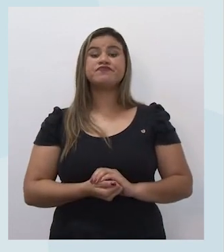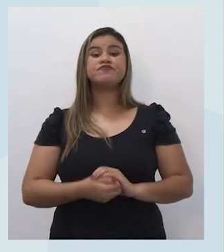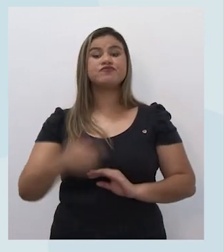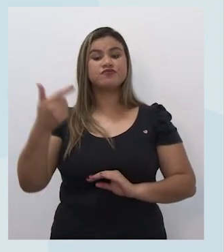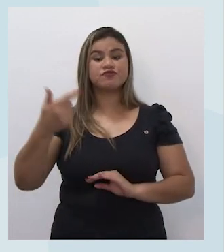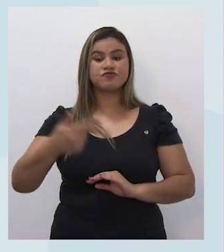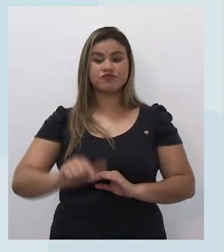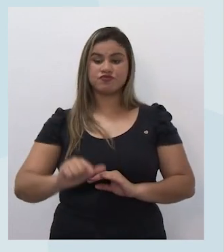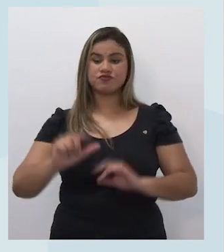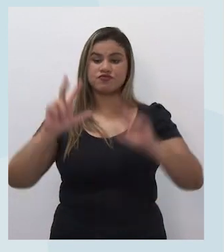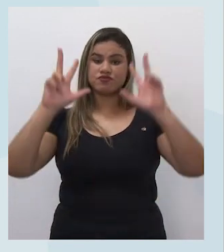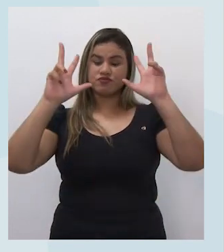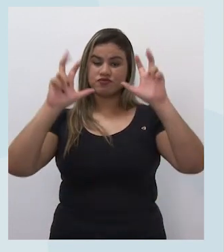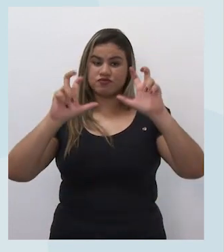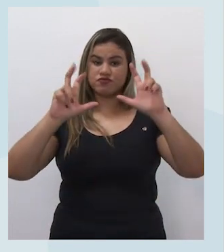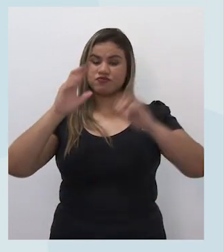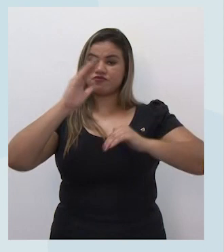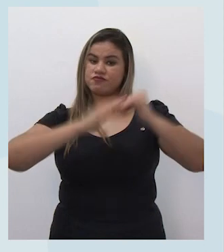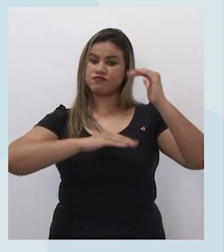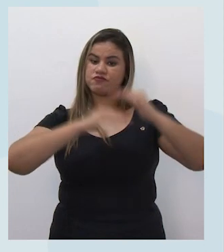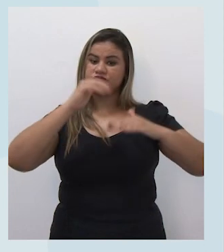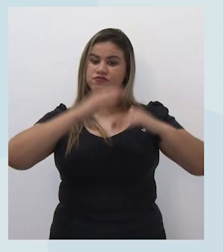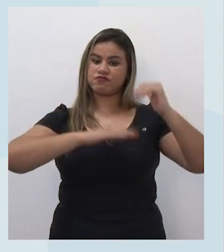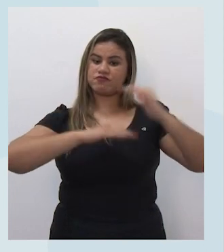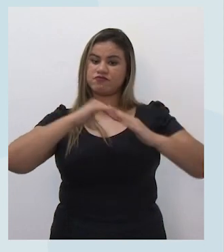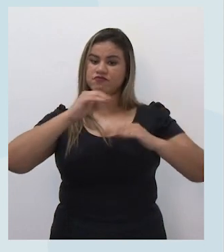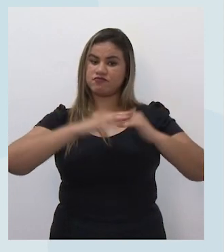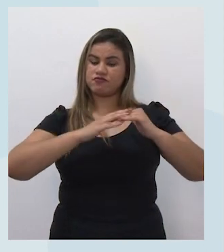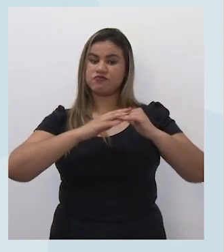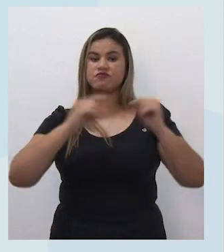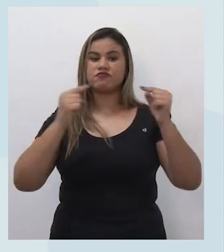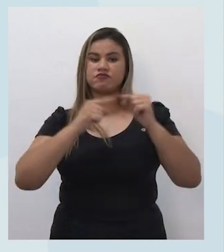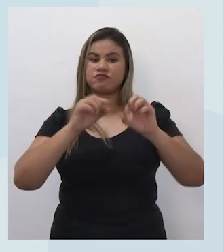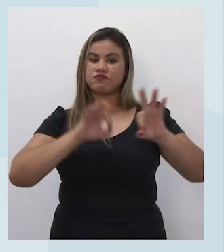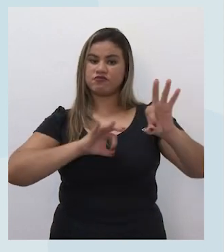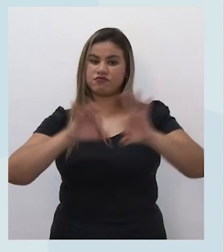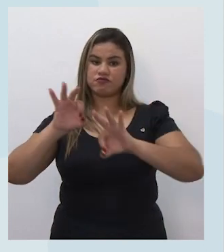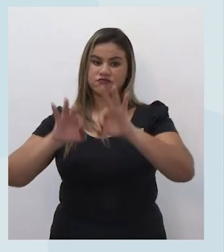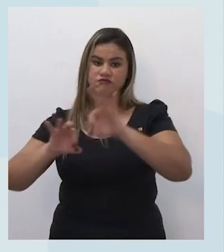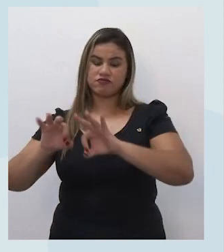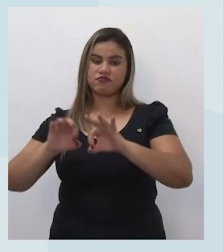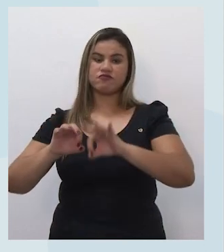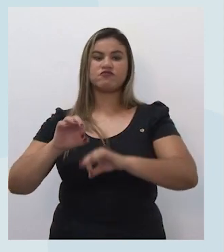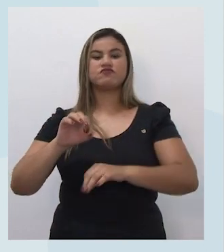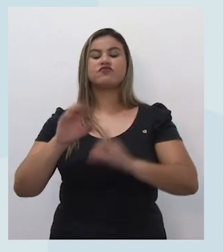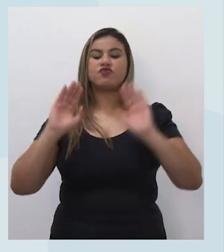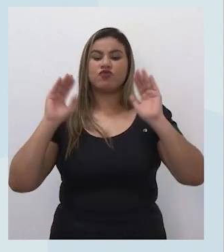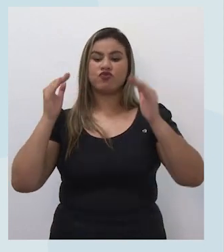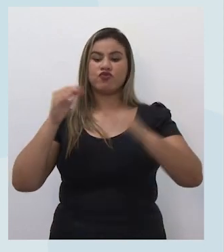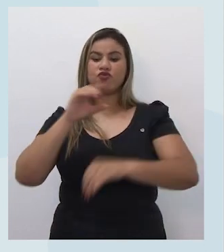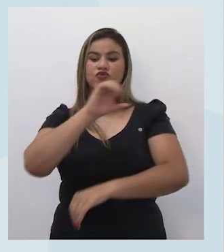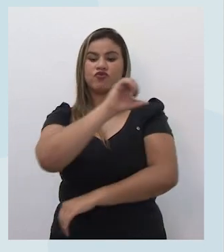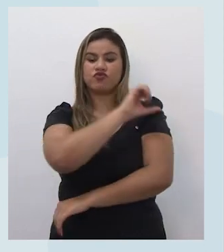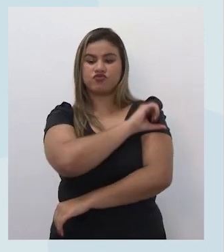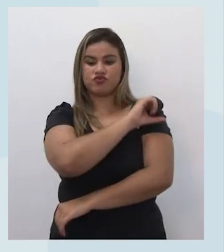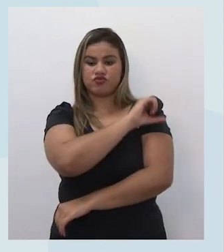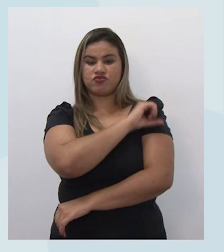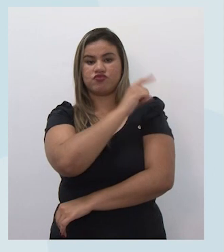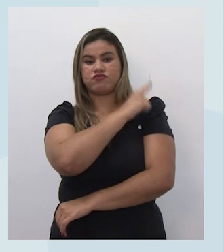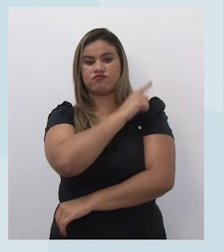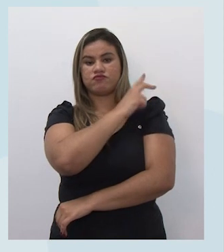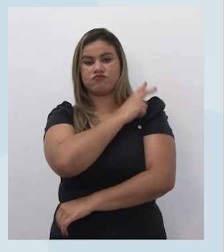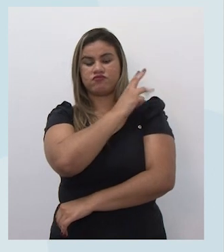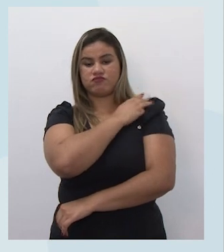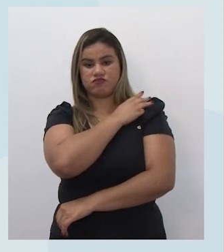né, temas e habilidades do projeto 1 de cada ano e série, com foco no 9º ano do ensino fundamental e primeira série do ensino